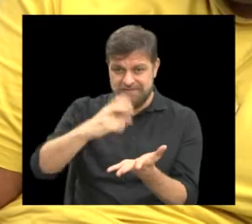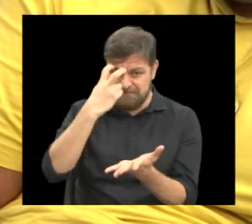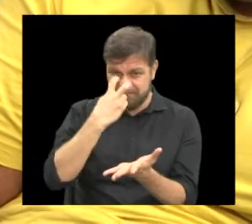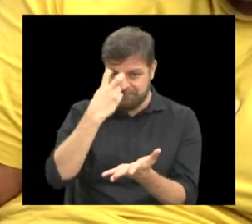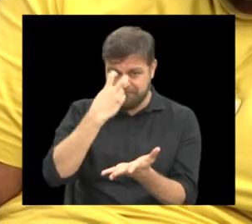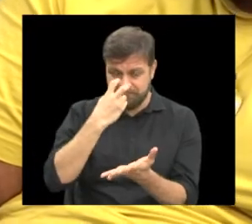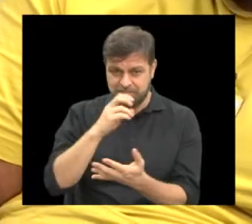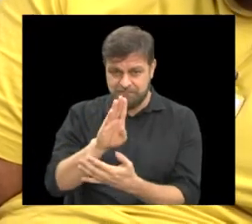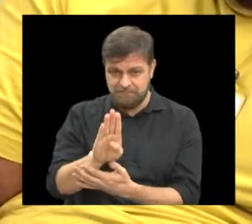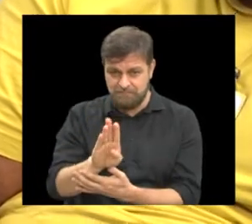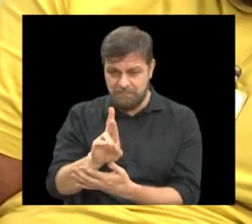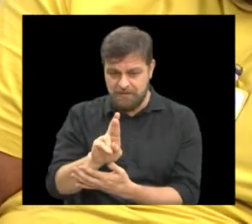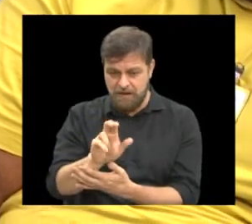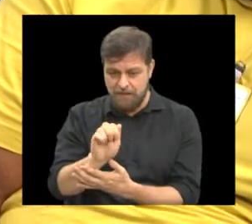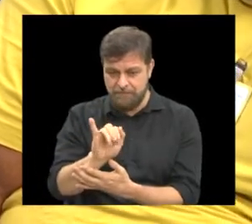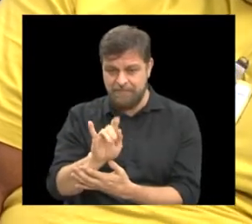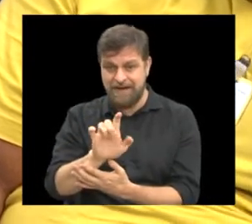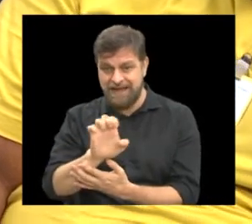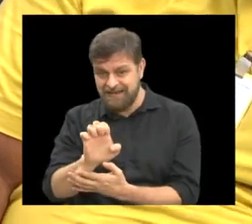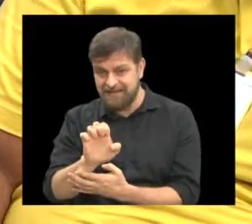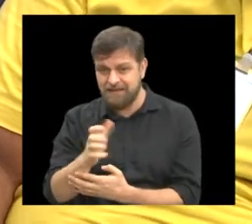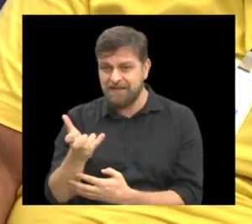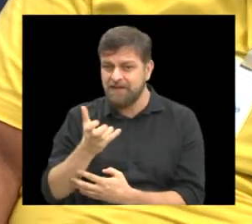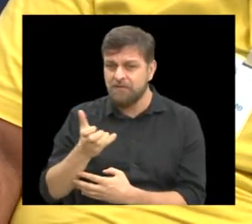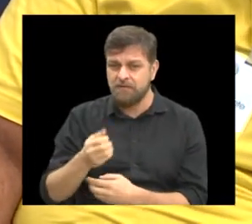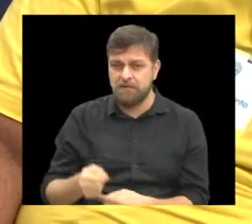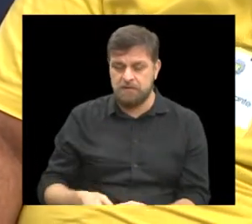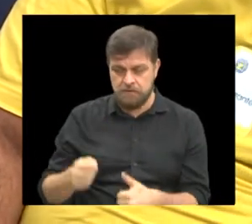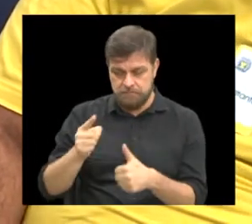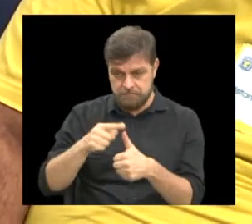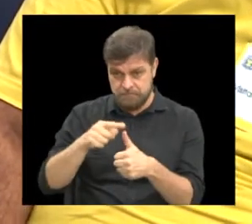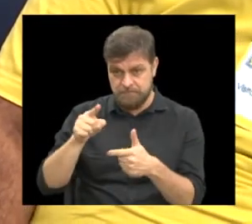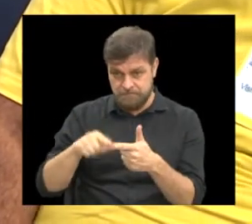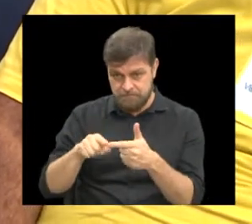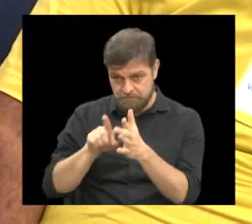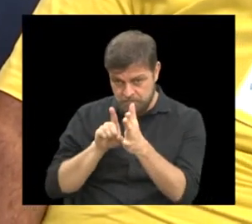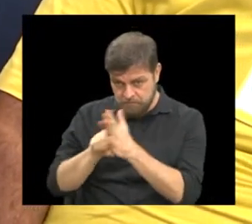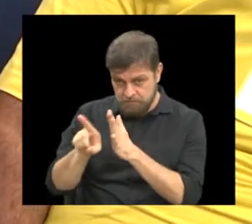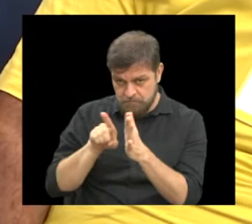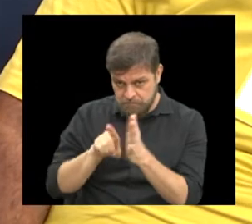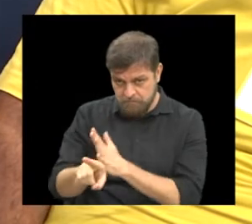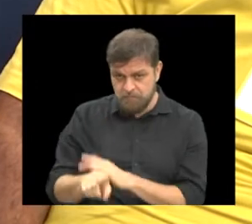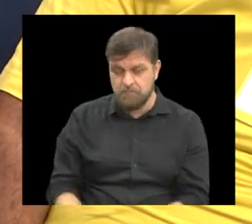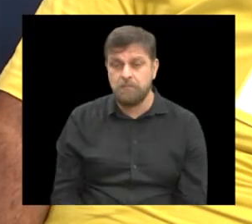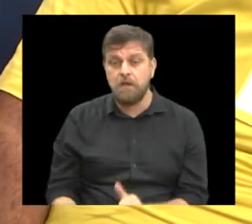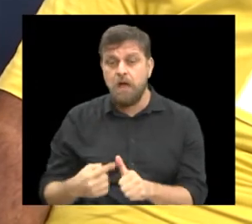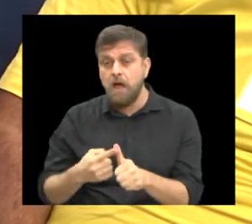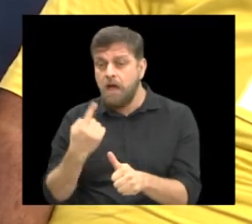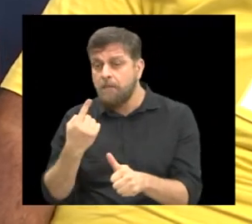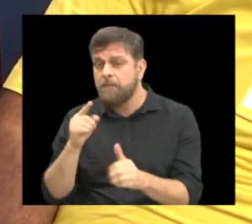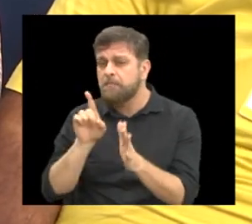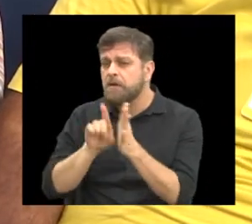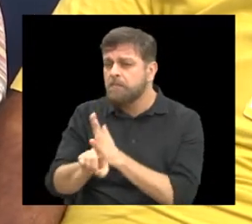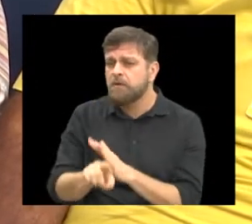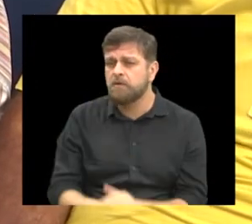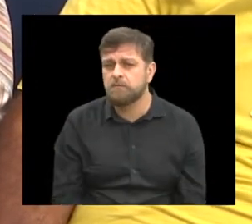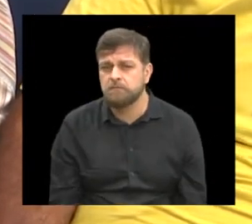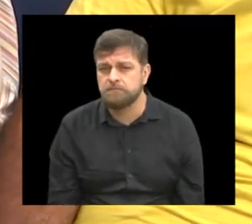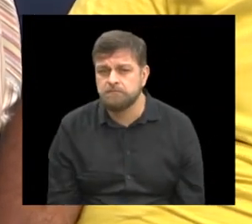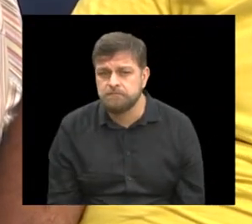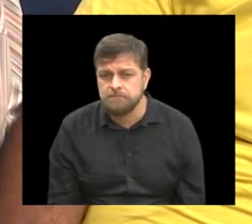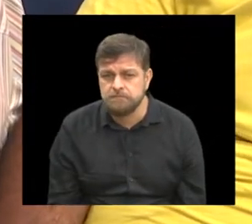Campinas, e eu gostaria de fazer duas perguntas. A primeira pergunta.